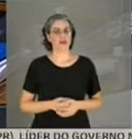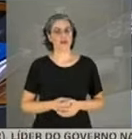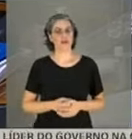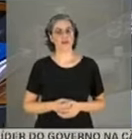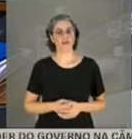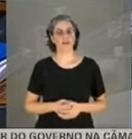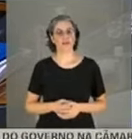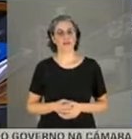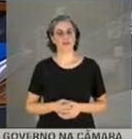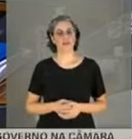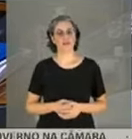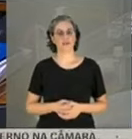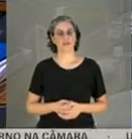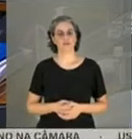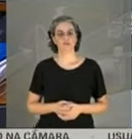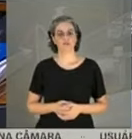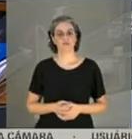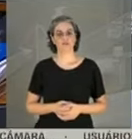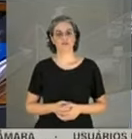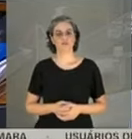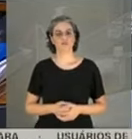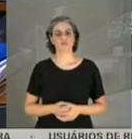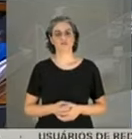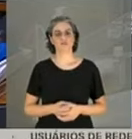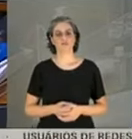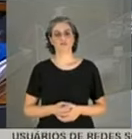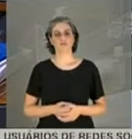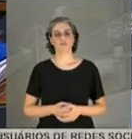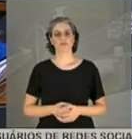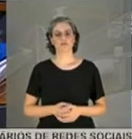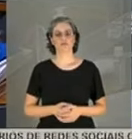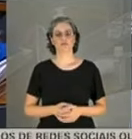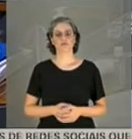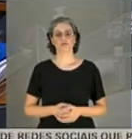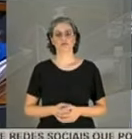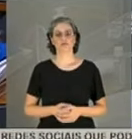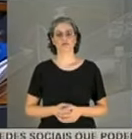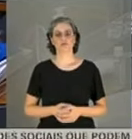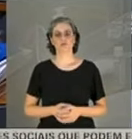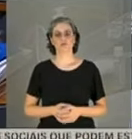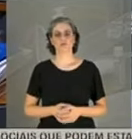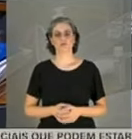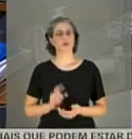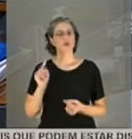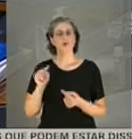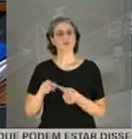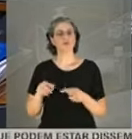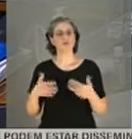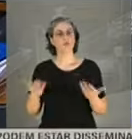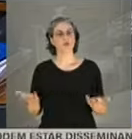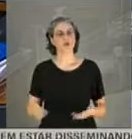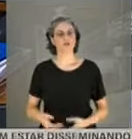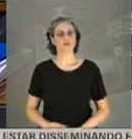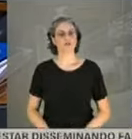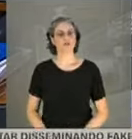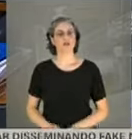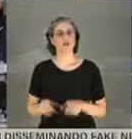essa circunstância que Vossa Senhoria apresenta nessa reunião, era com que fim, com que objetivo?